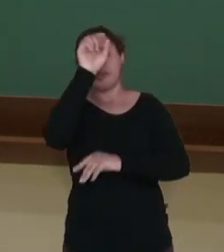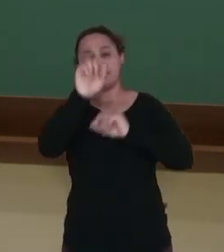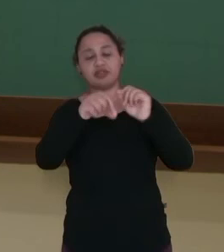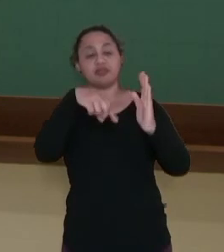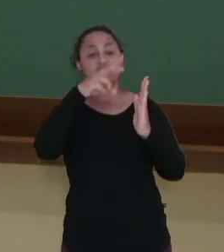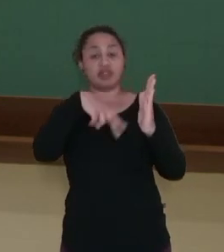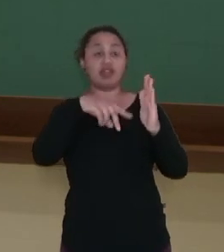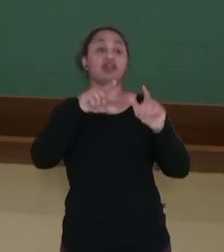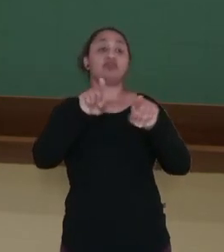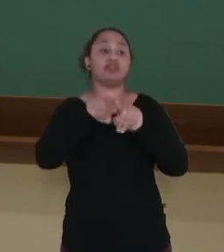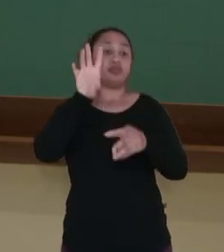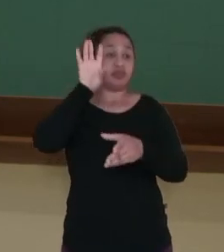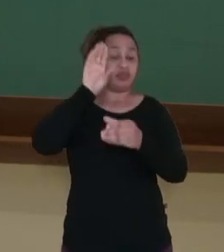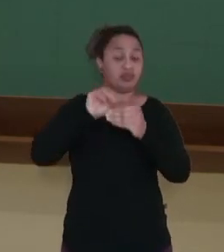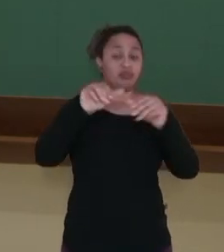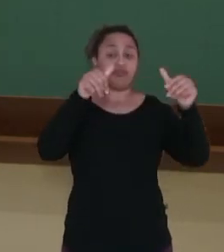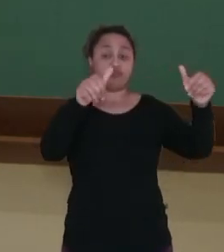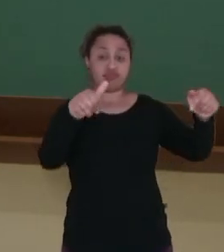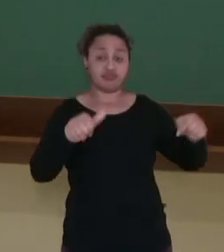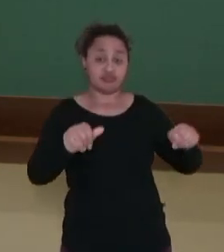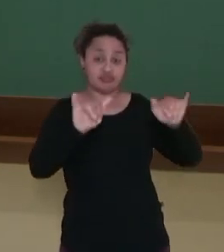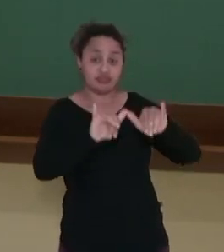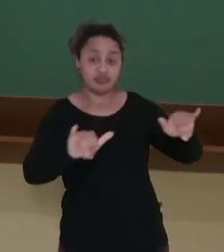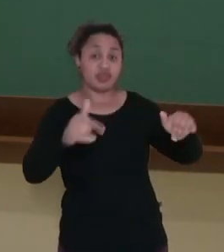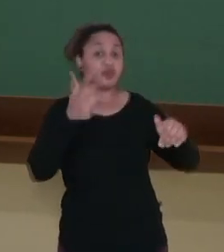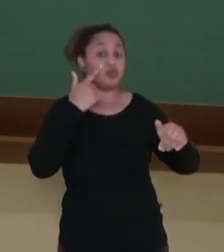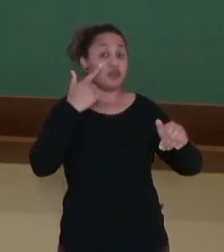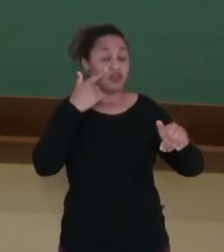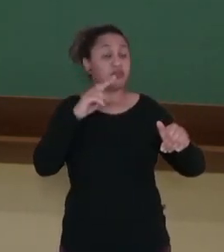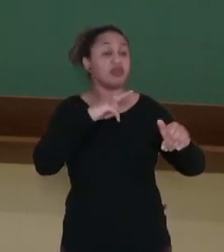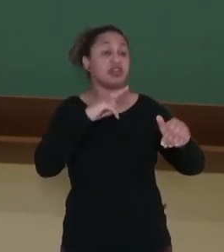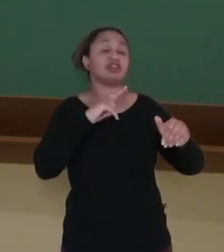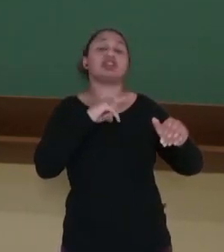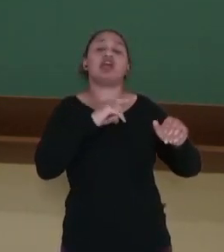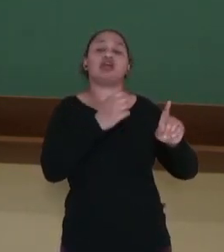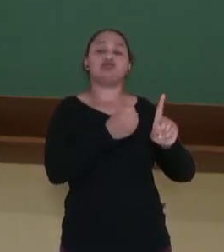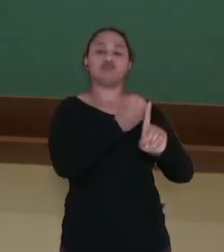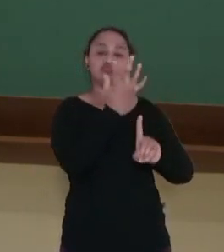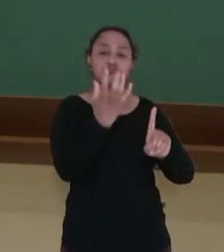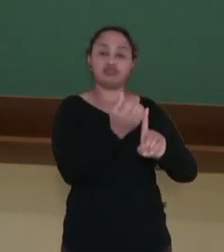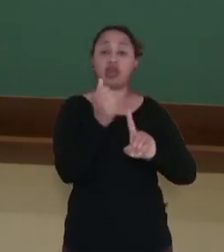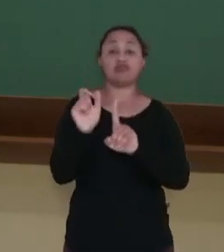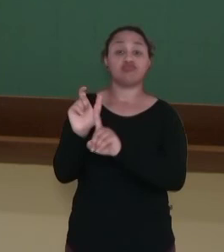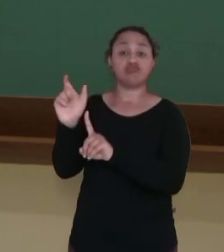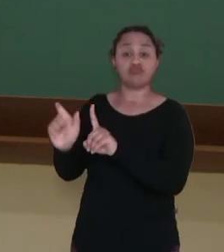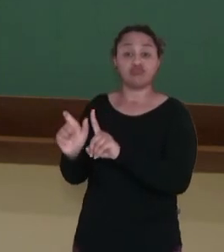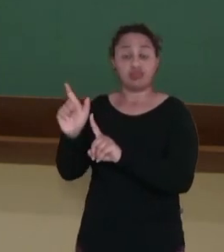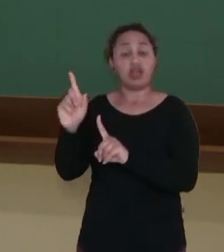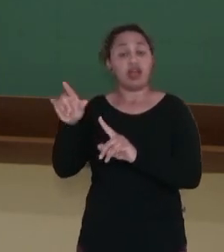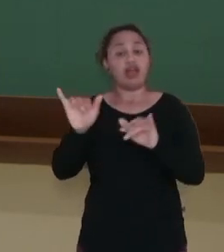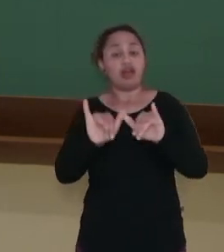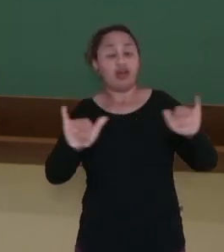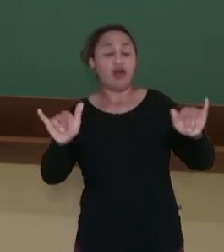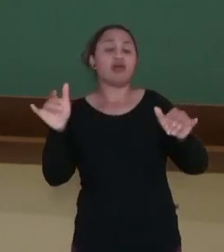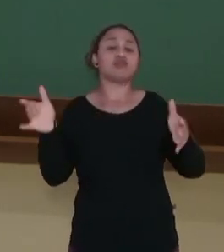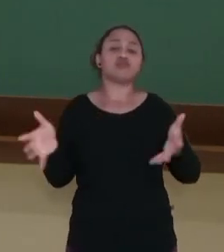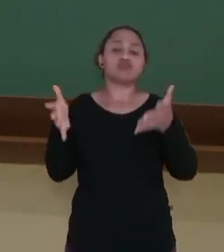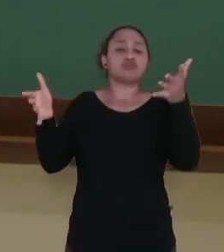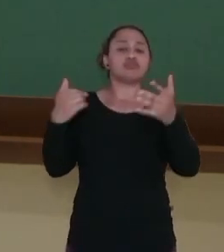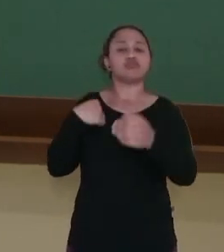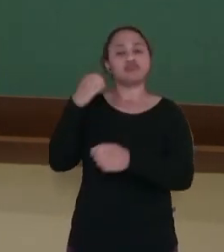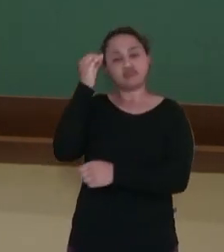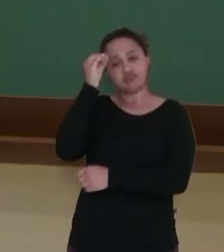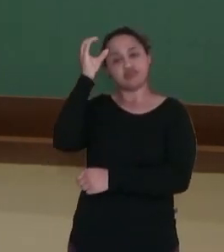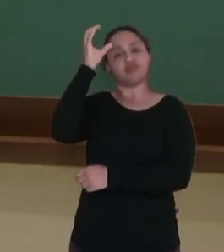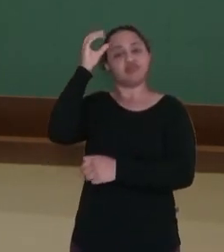interpretamos um cartaz de campanha, vimos que o cartaz ele tem a linguagem verbal e não verbal, no caso aqui é uma campanha de conscientização